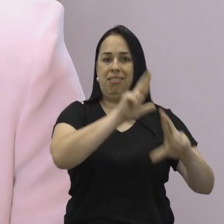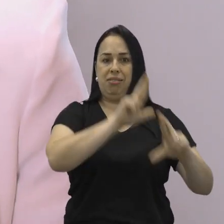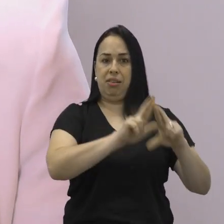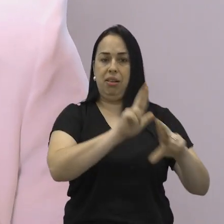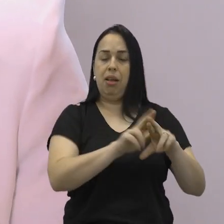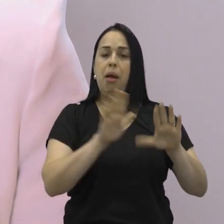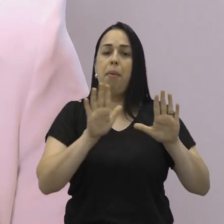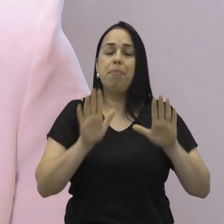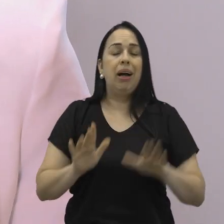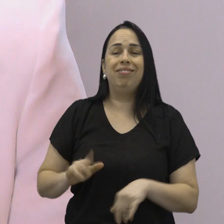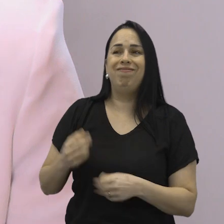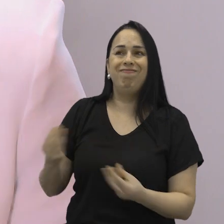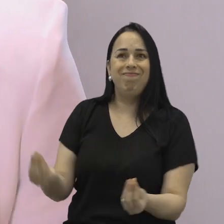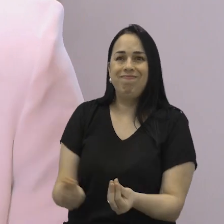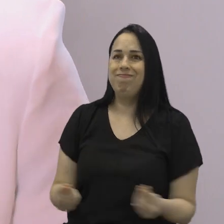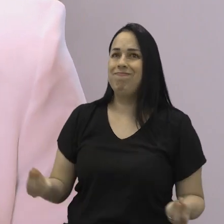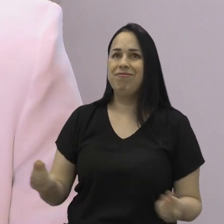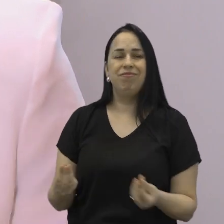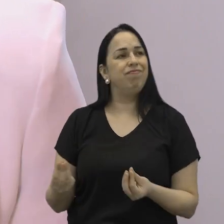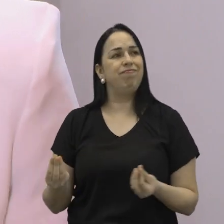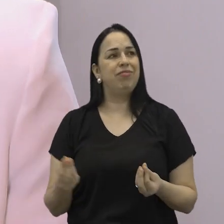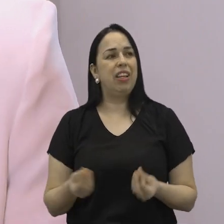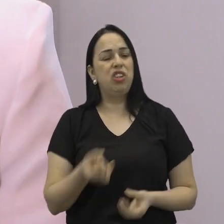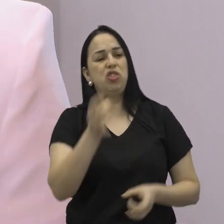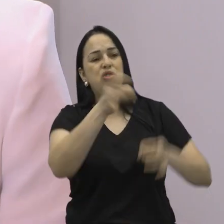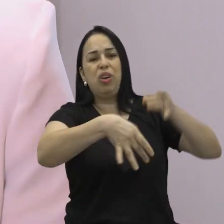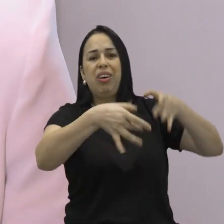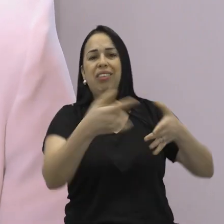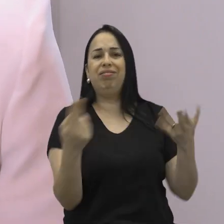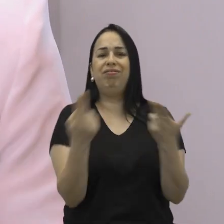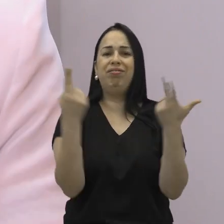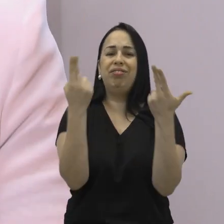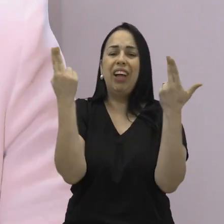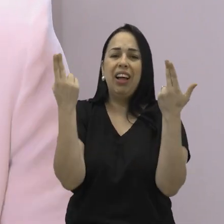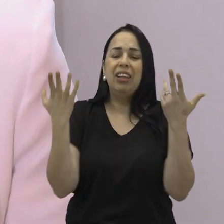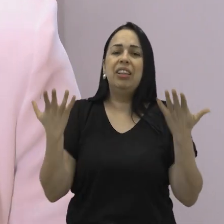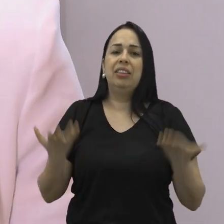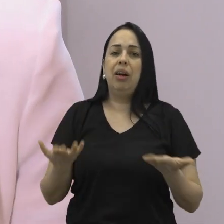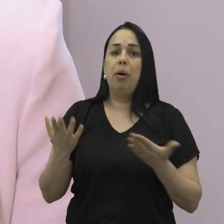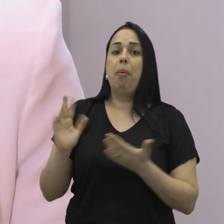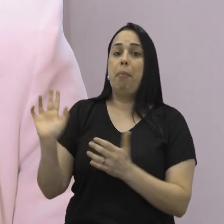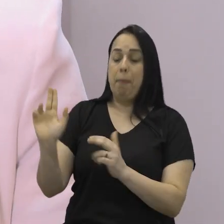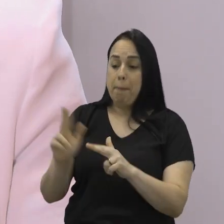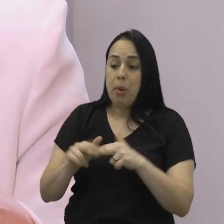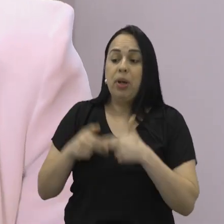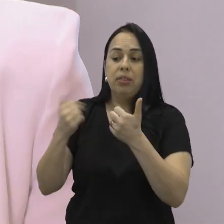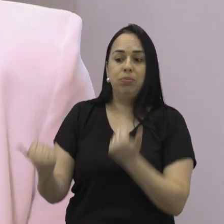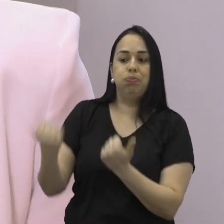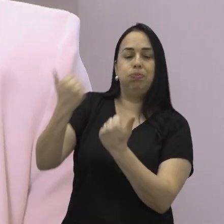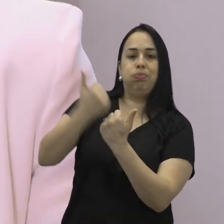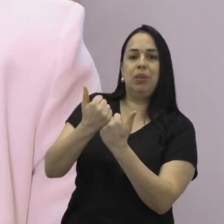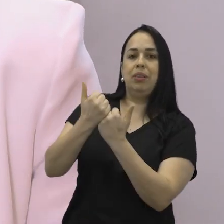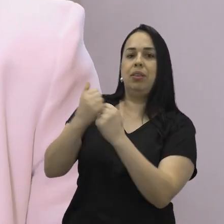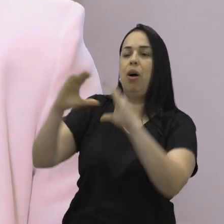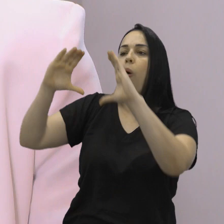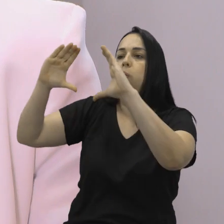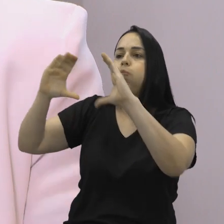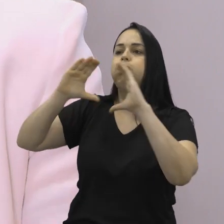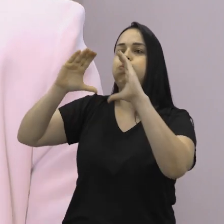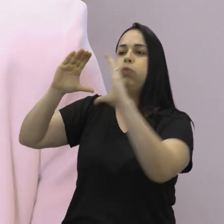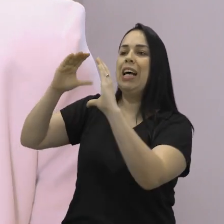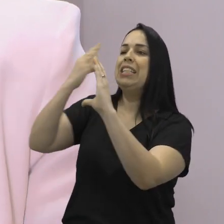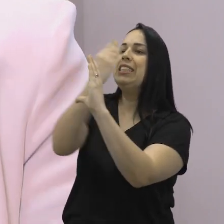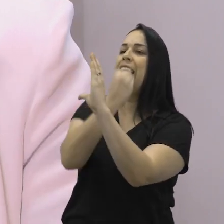material e só que chegou uma hora que não tinha mais Onde descartar então e esse novo sensor ele é um